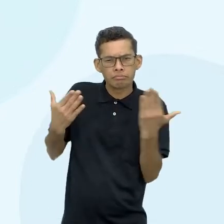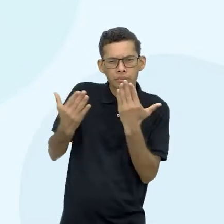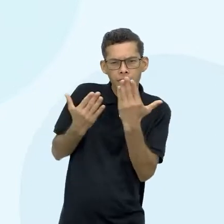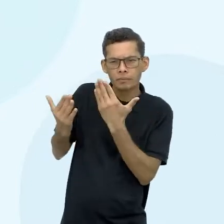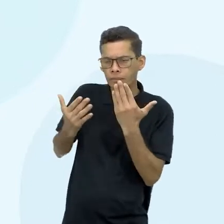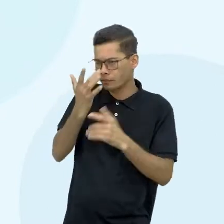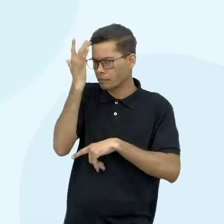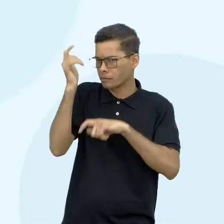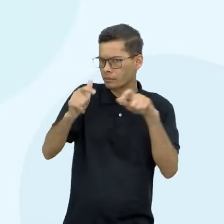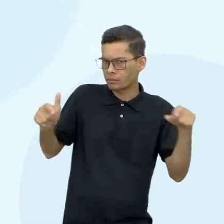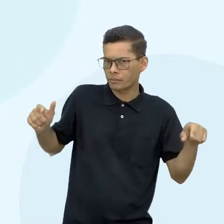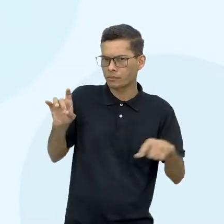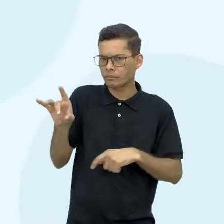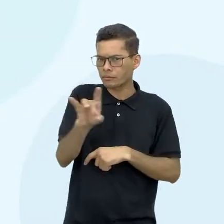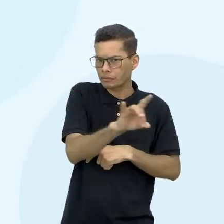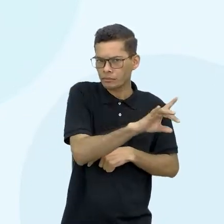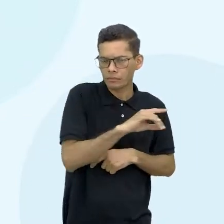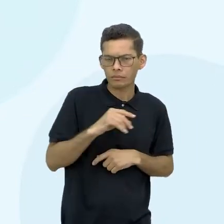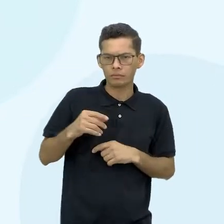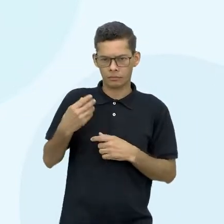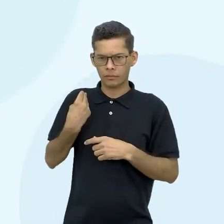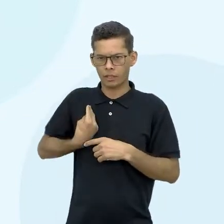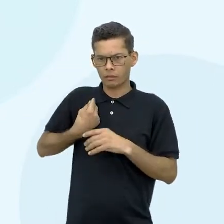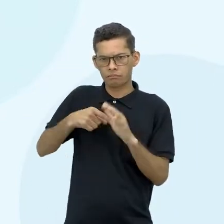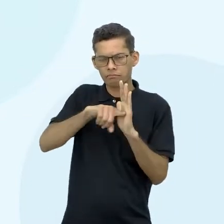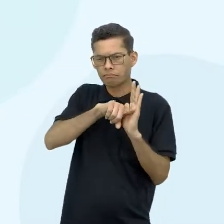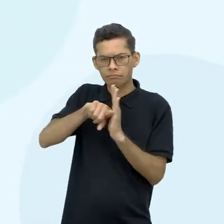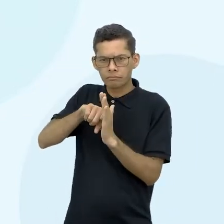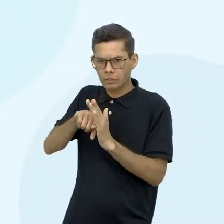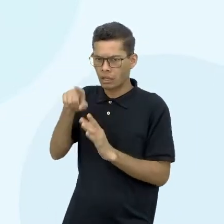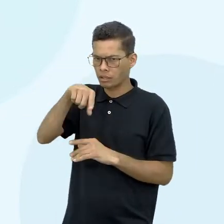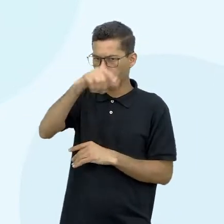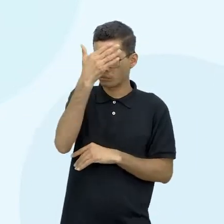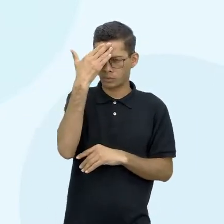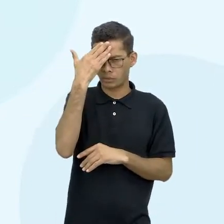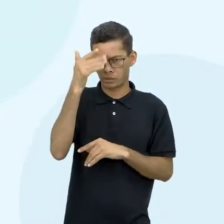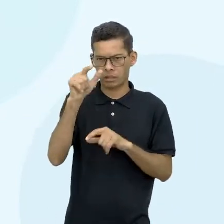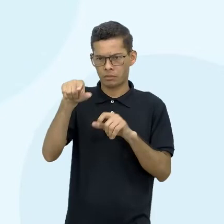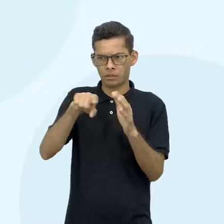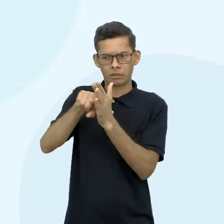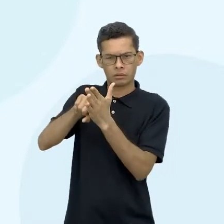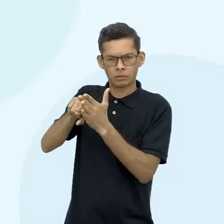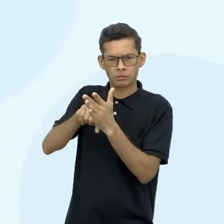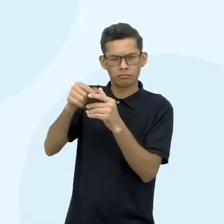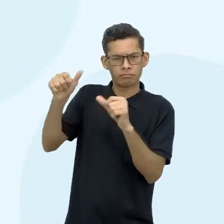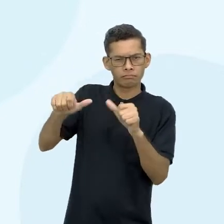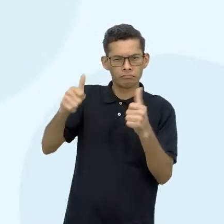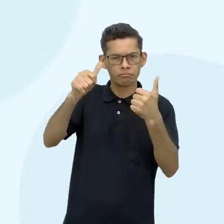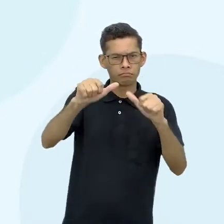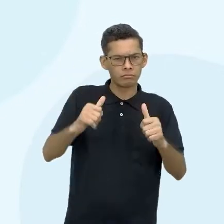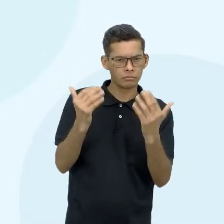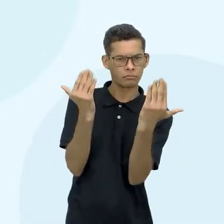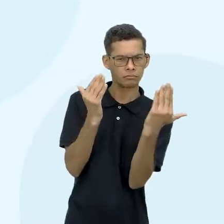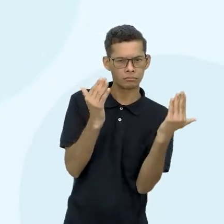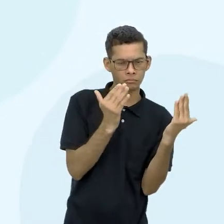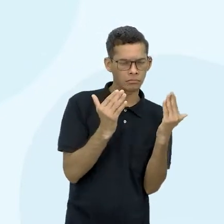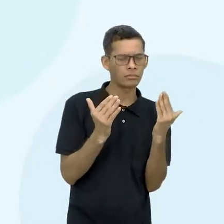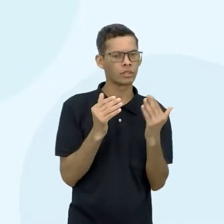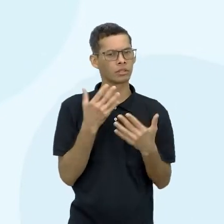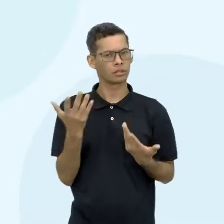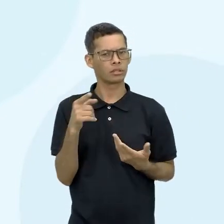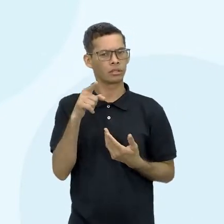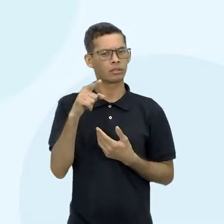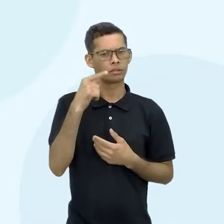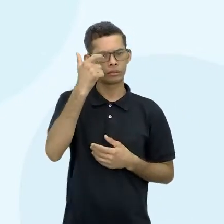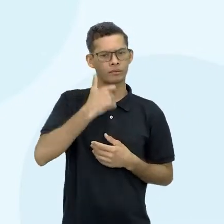pessoas pesquisadas que estão cientes de que estão sendo analisadas e, portanto, deixam de ser espontâneas. E daí, pessoal, eu